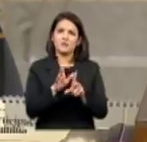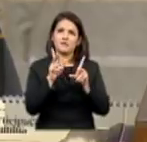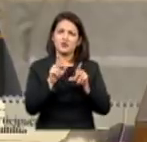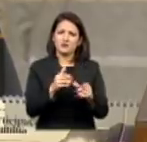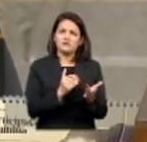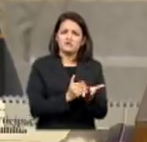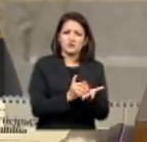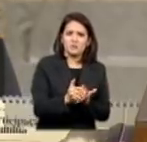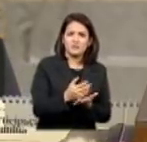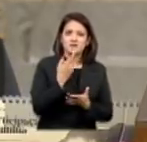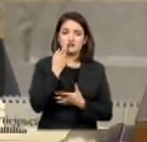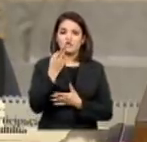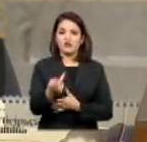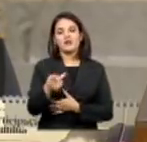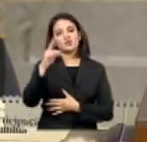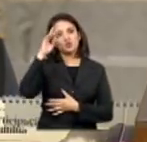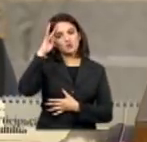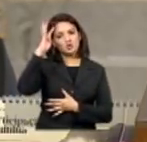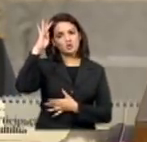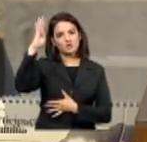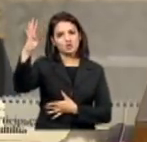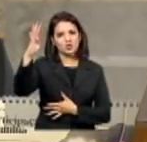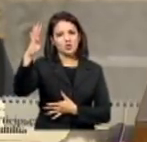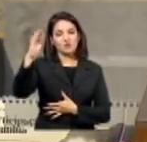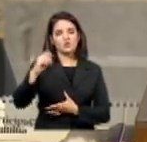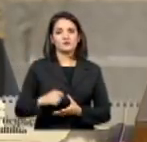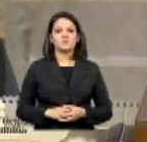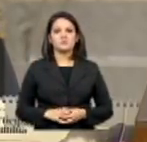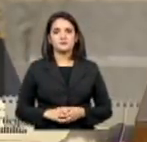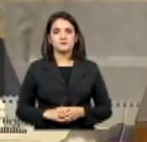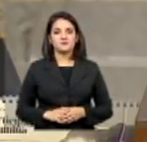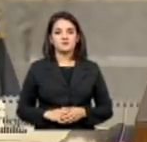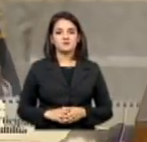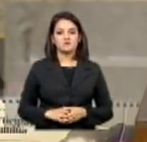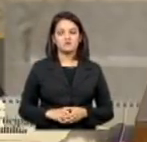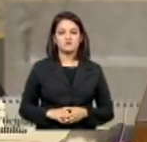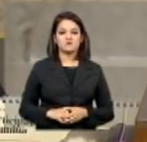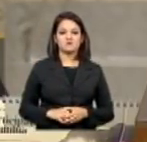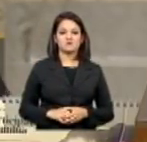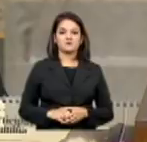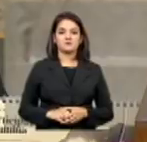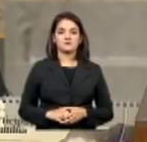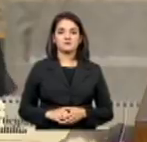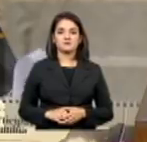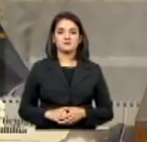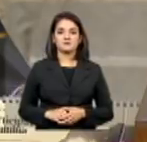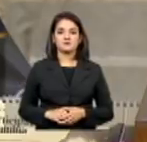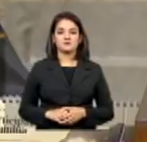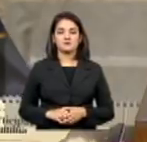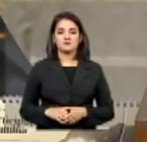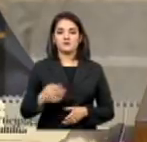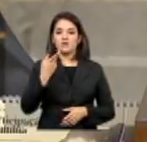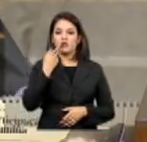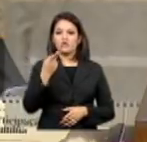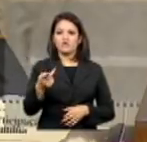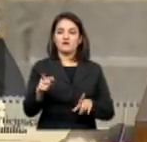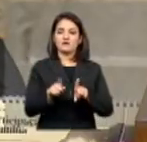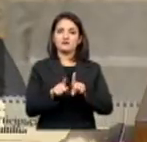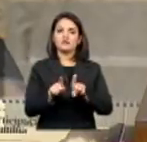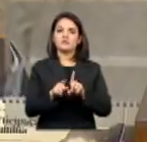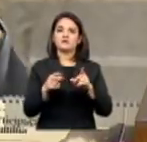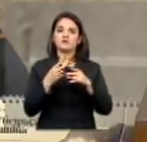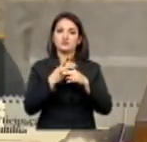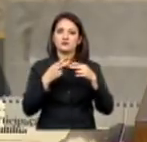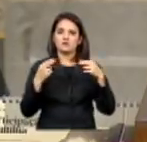desse sonho ao fim ao cabo e vários aqui de uma afirmação a propósito dele do